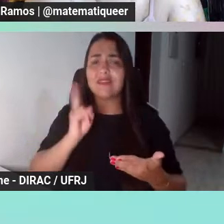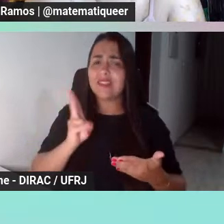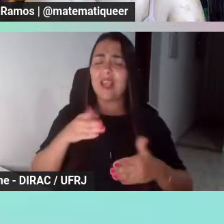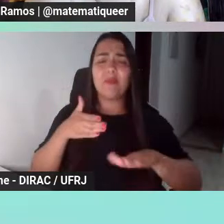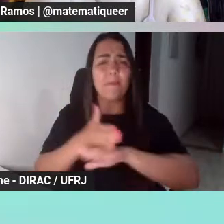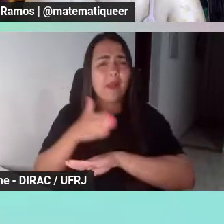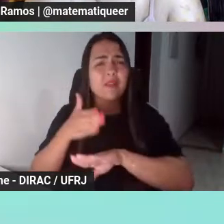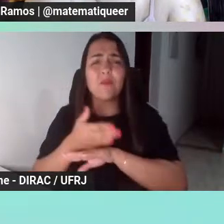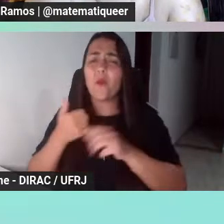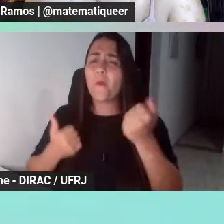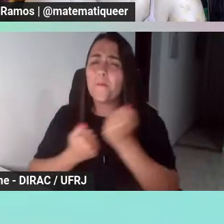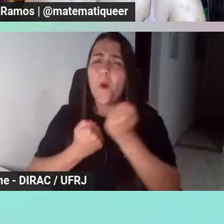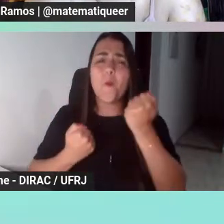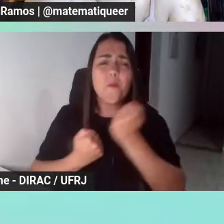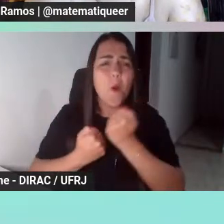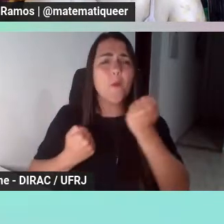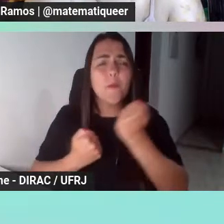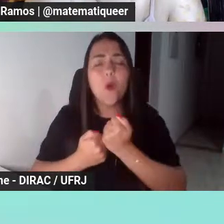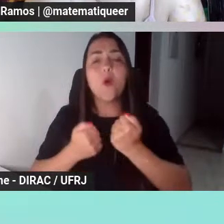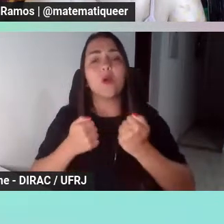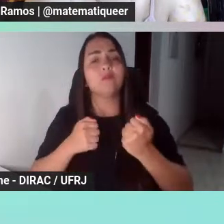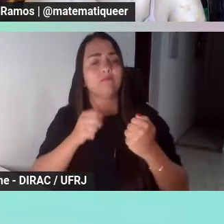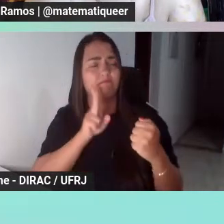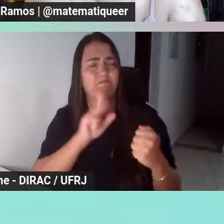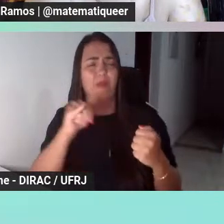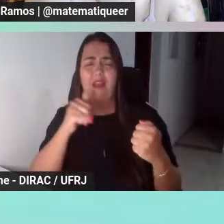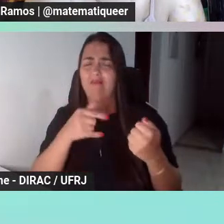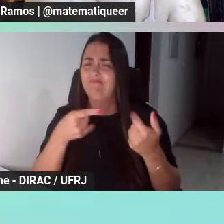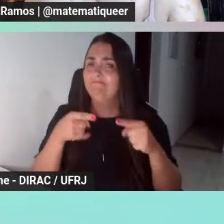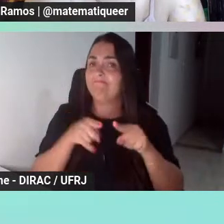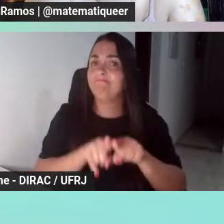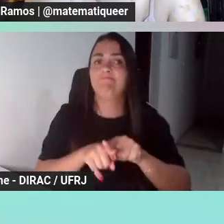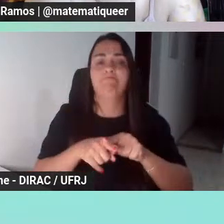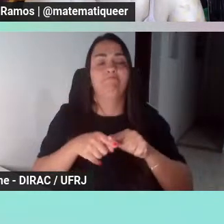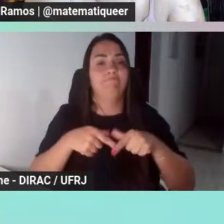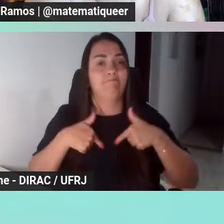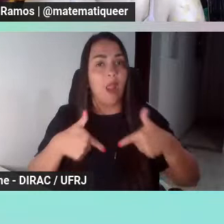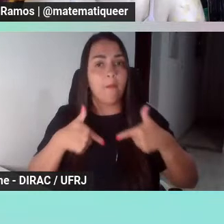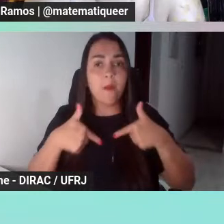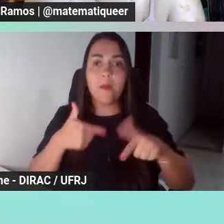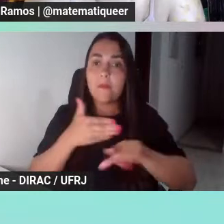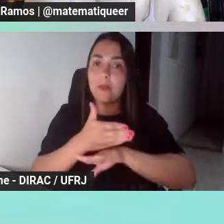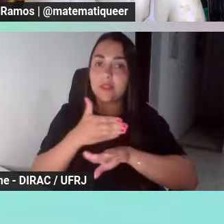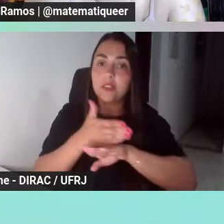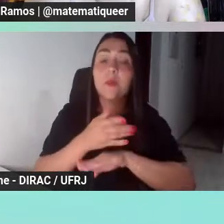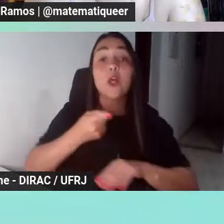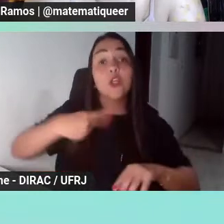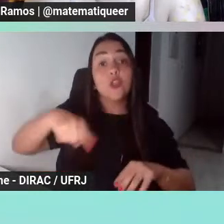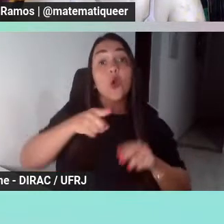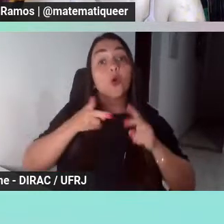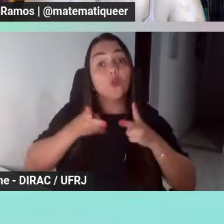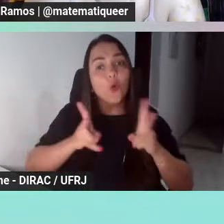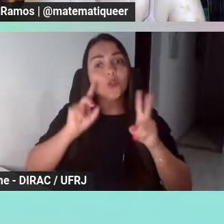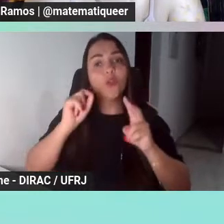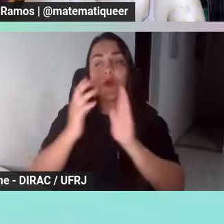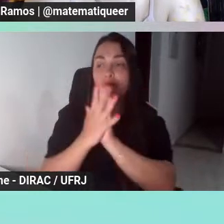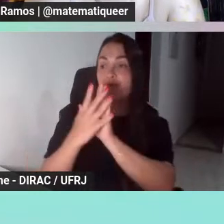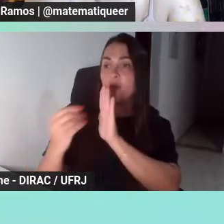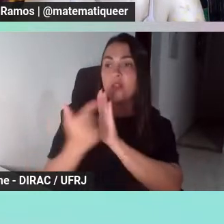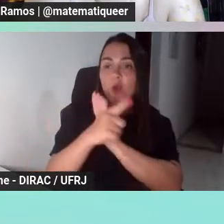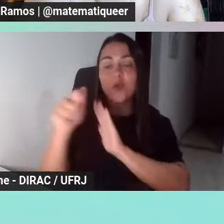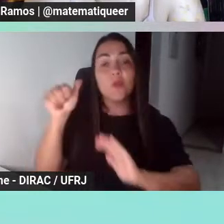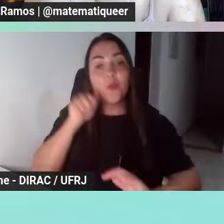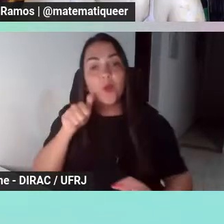participou bastante da paternidade realmente, então... que a gente continue inspirando mulheres,